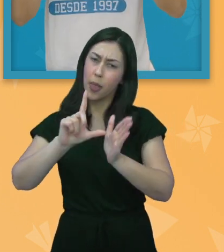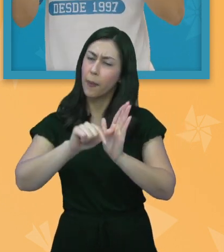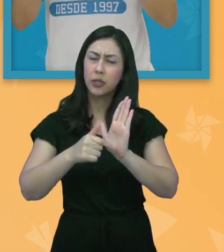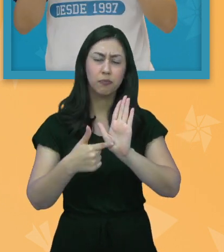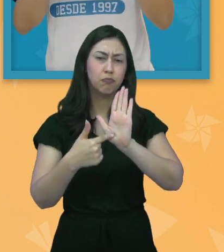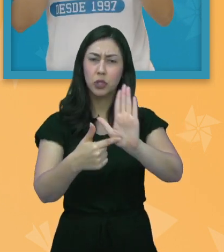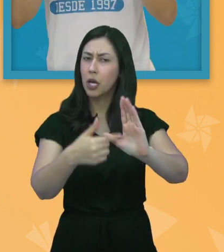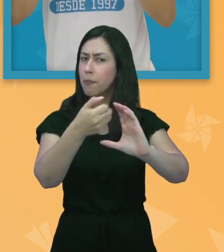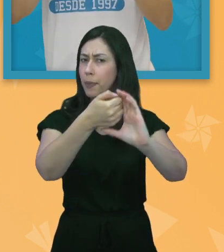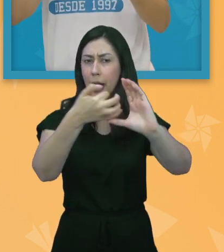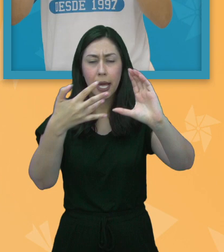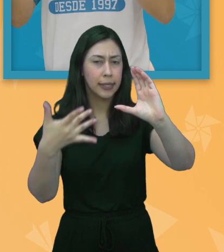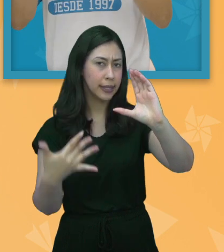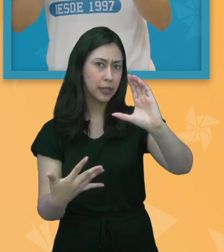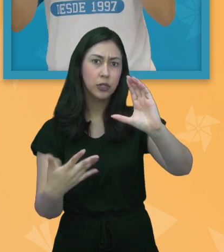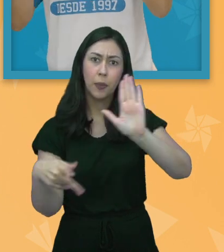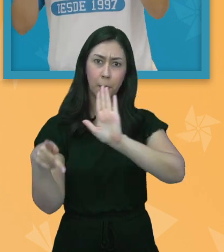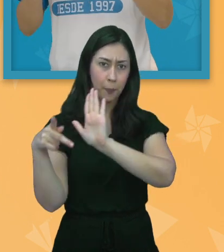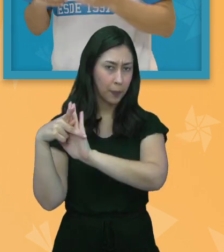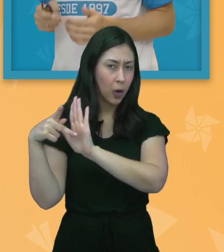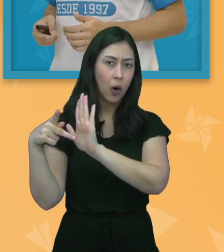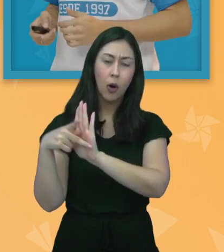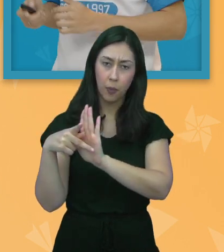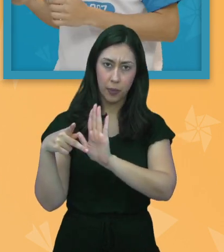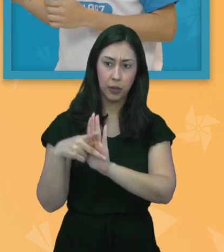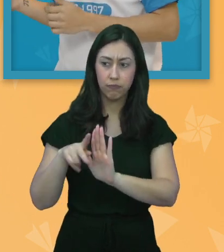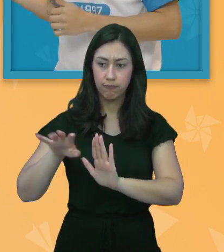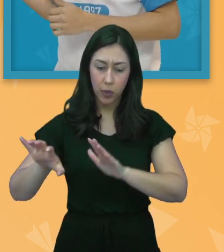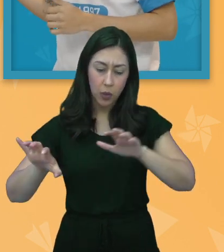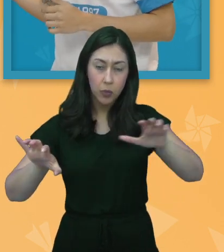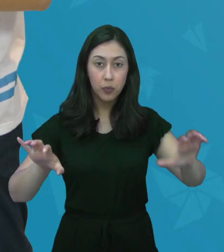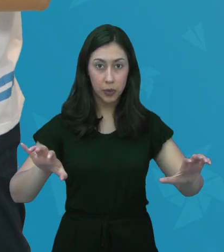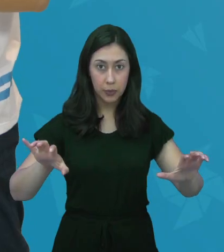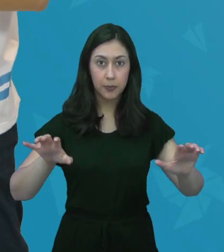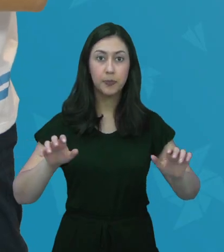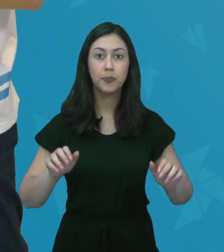algumas propriedades do que seria uma mistura e uma substância pura.